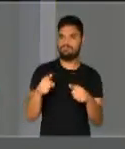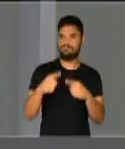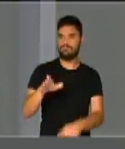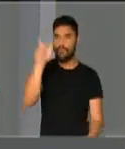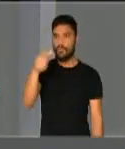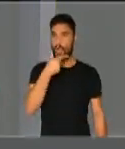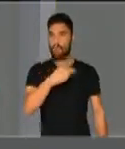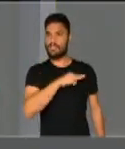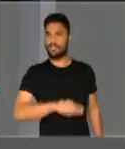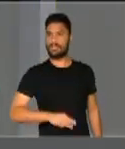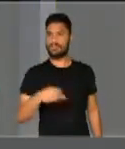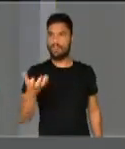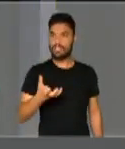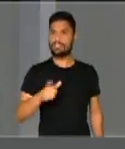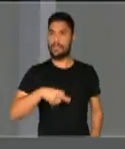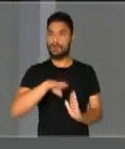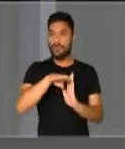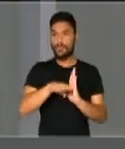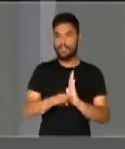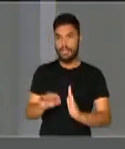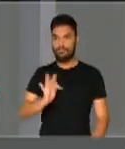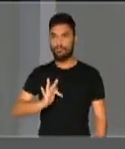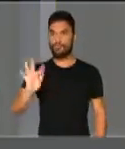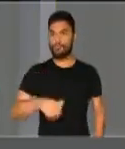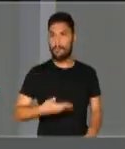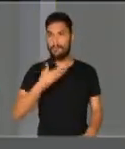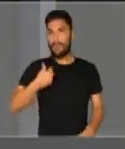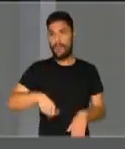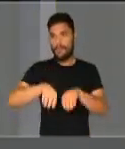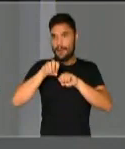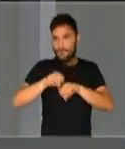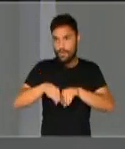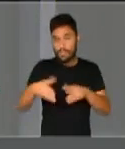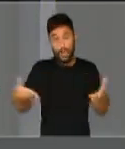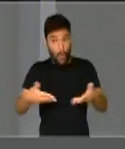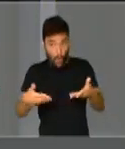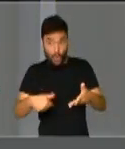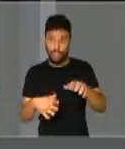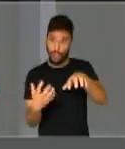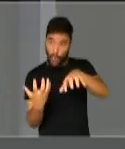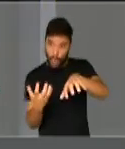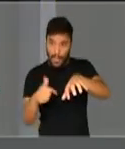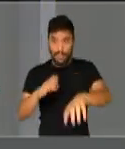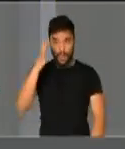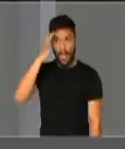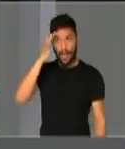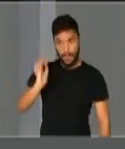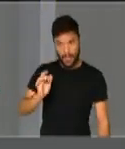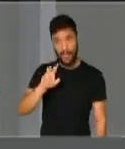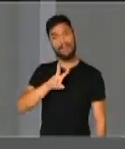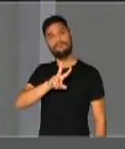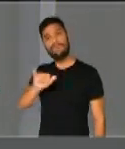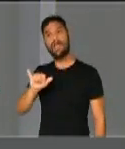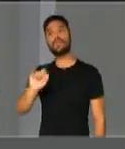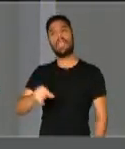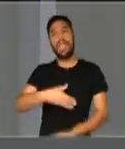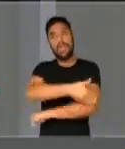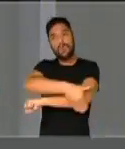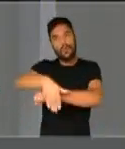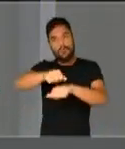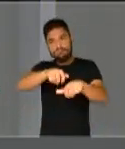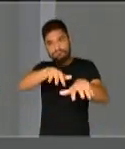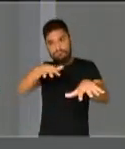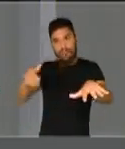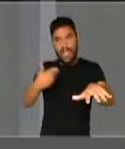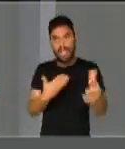que a gente tem projeto de educação para disputar com esse governo. Foi uma lição hoje no Congresso. Amanhã será uma lição nas ruas. E